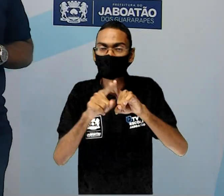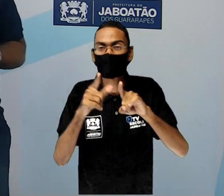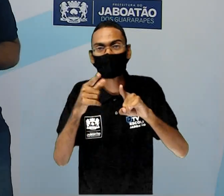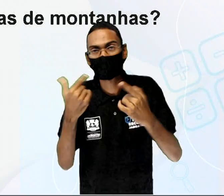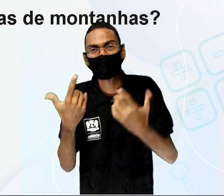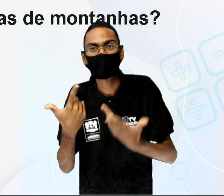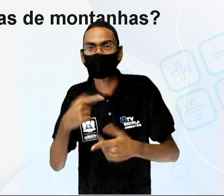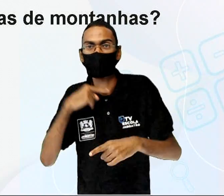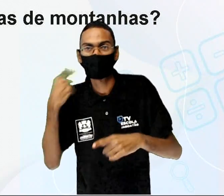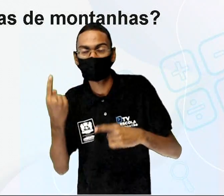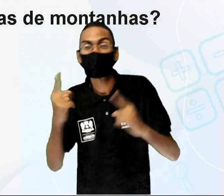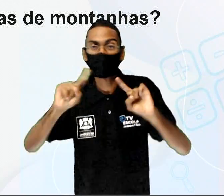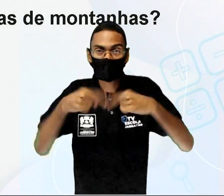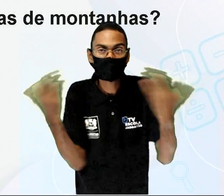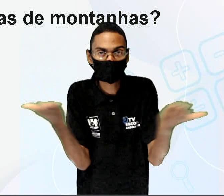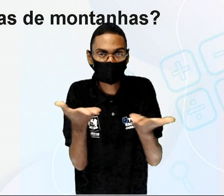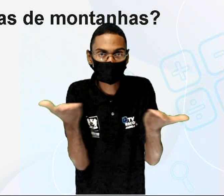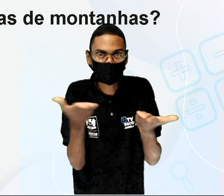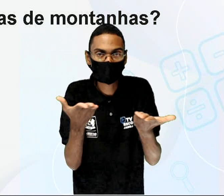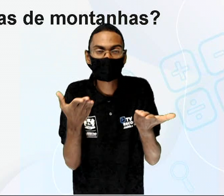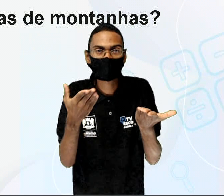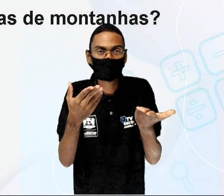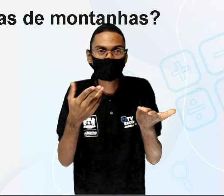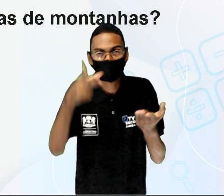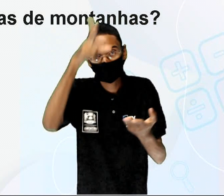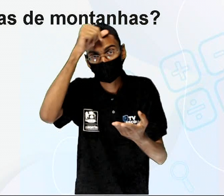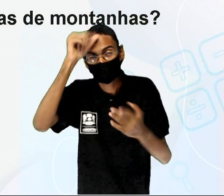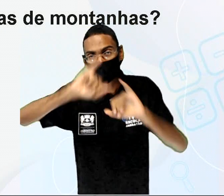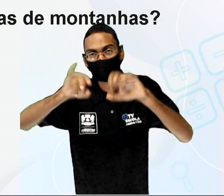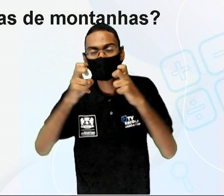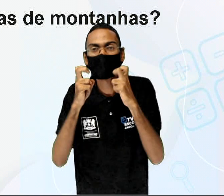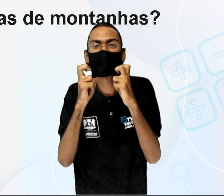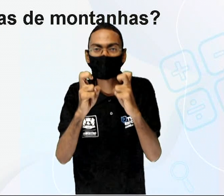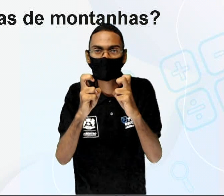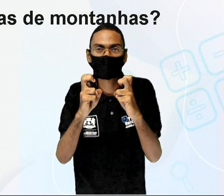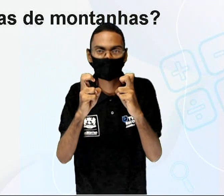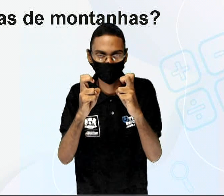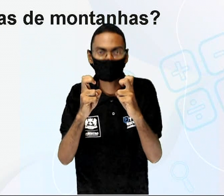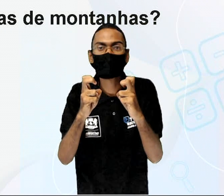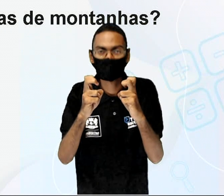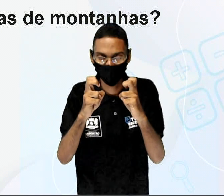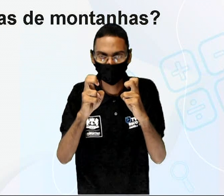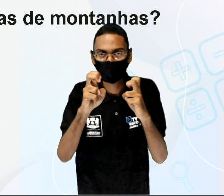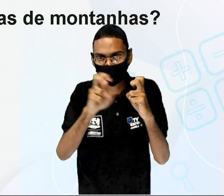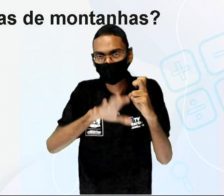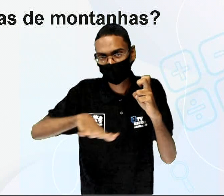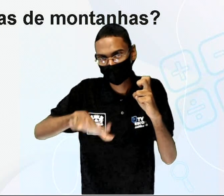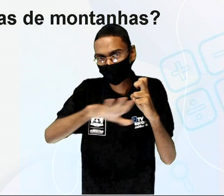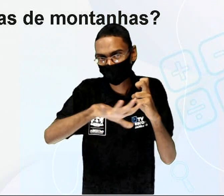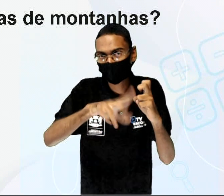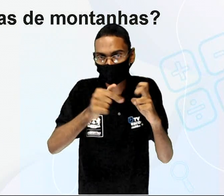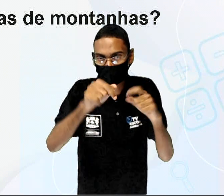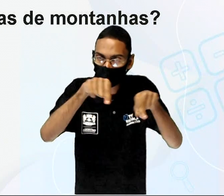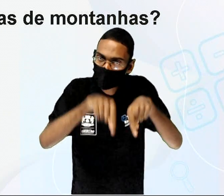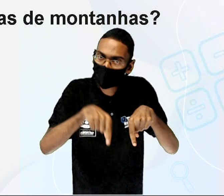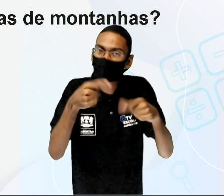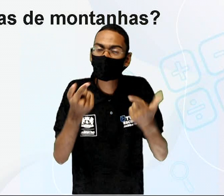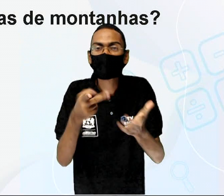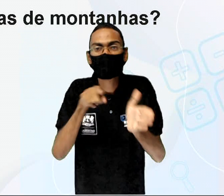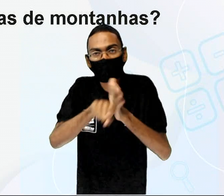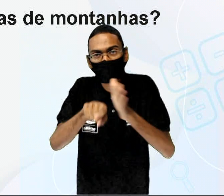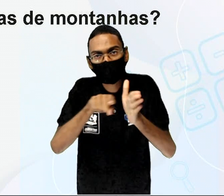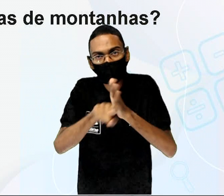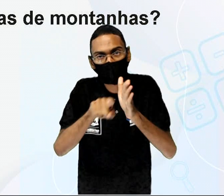desafio é o seguinte: o município de Jaboatão dos Guararapes, ele está localizado num território, beleza? Eu quero que você